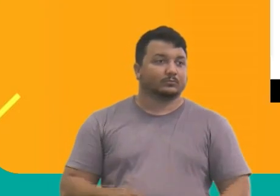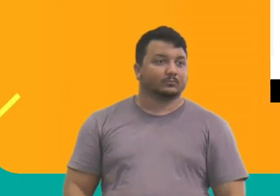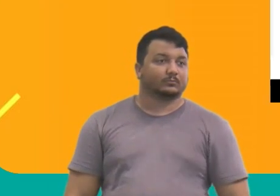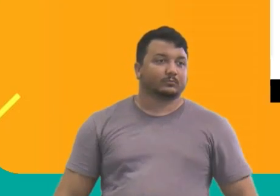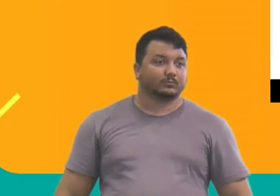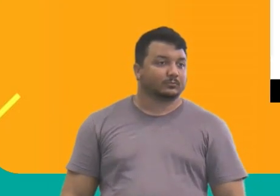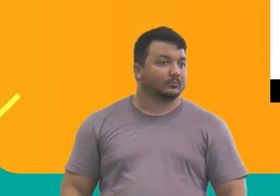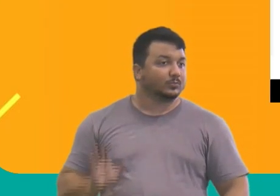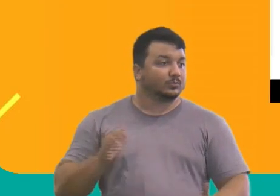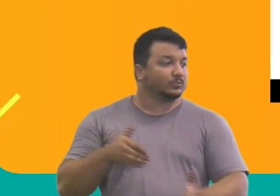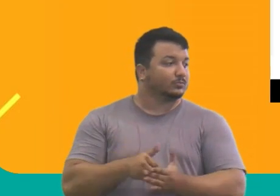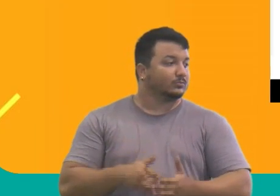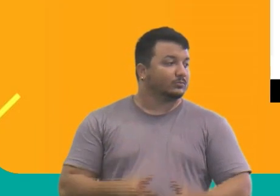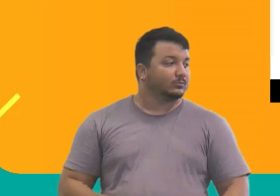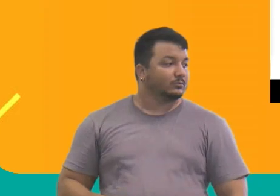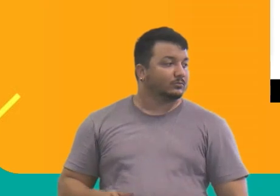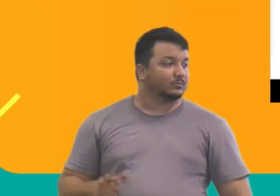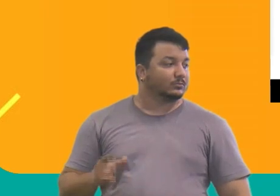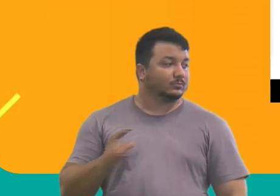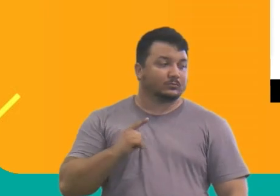nosso último gráfico, por conta do nosso tempo.